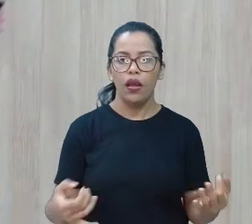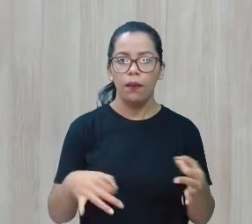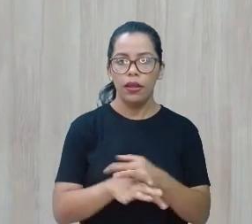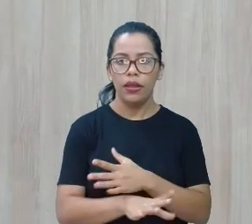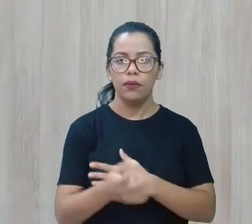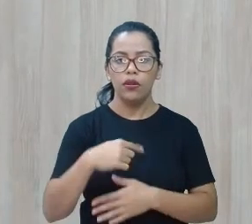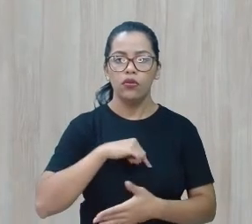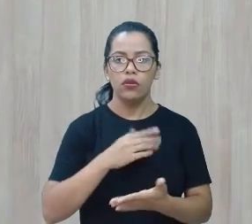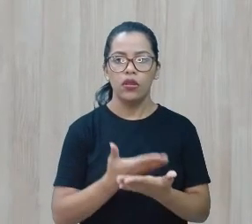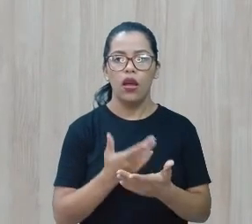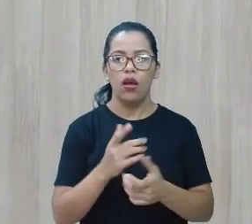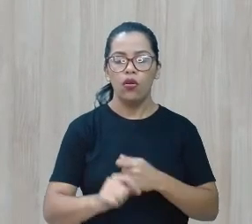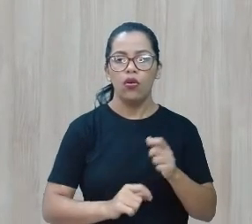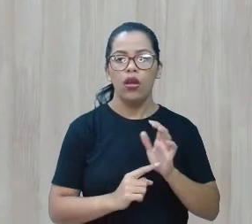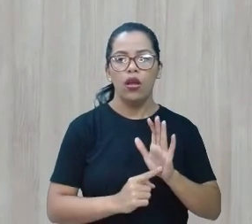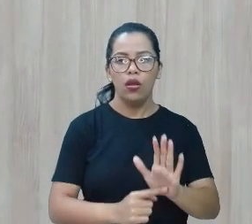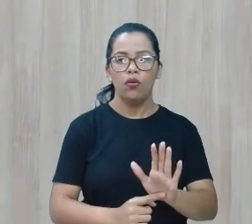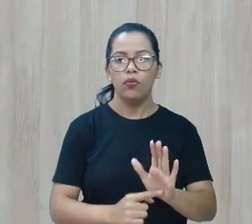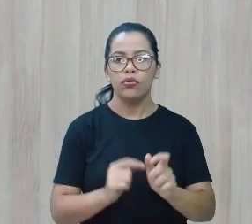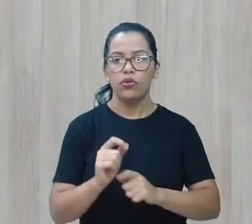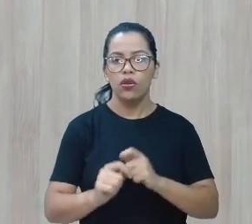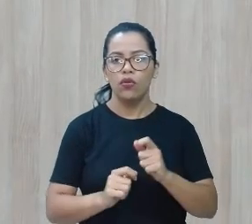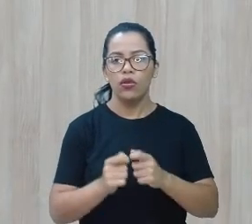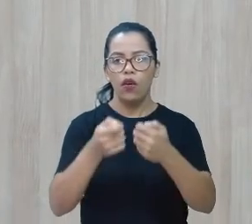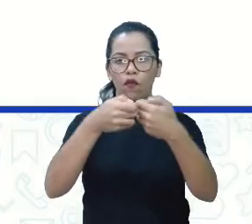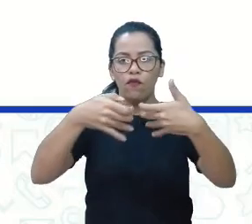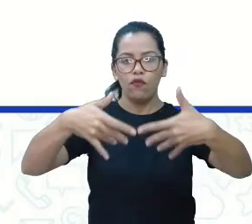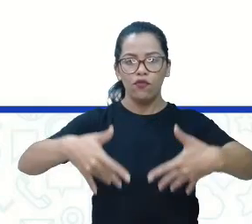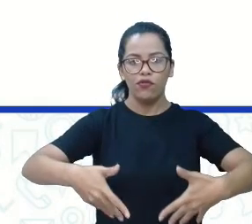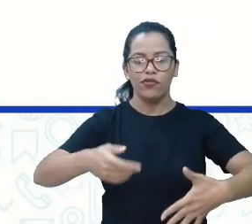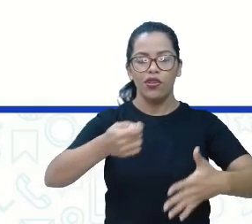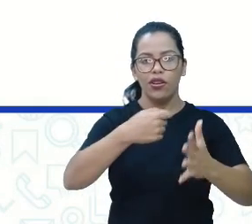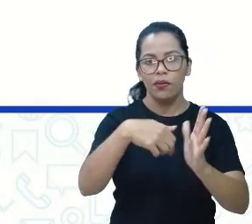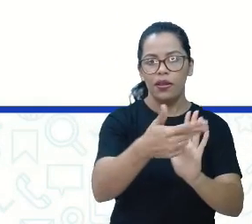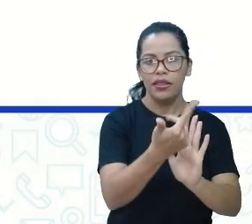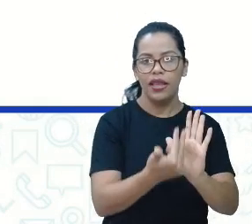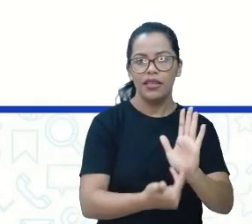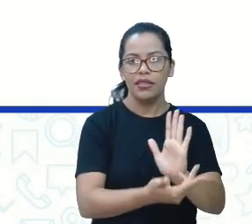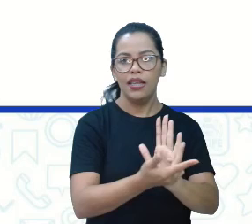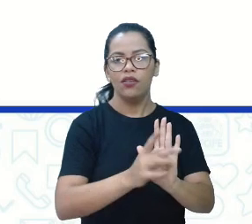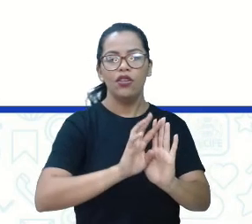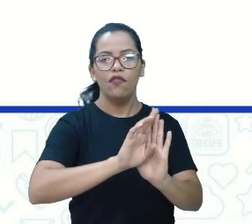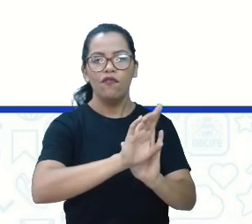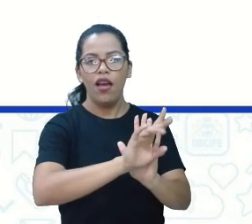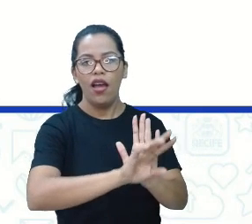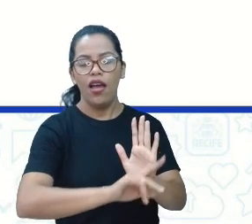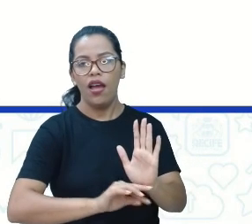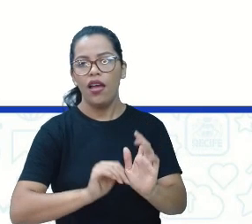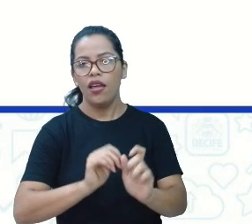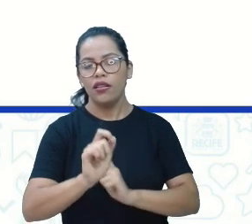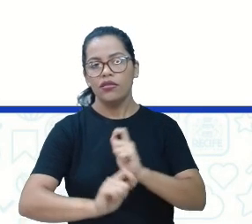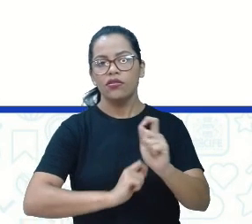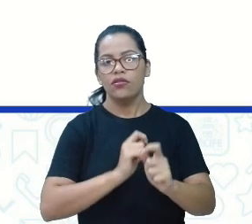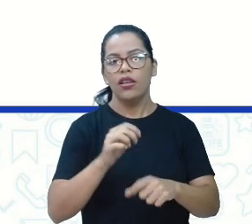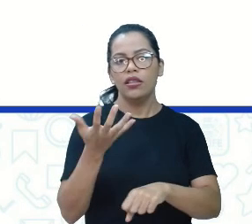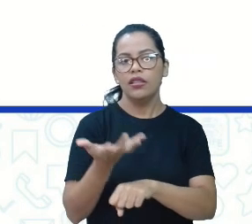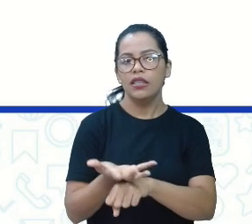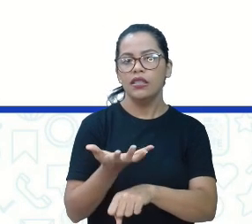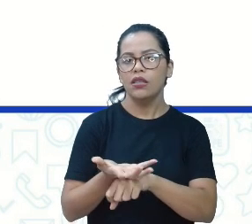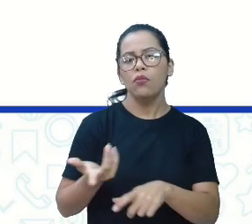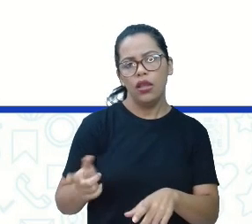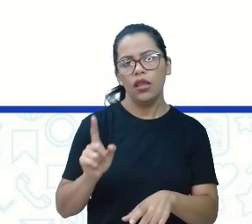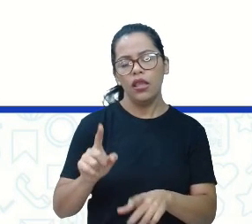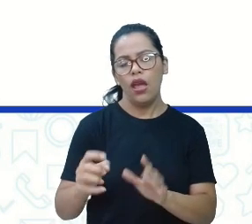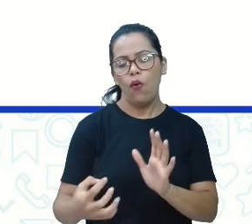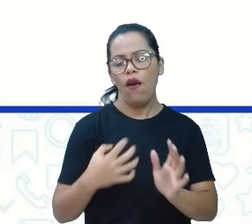aqui a nossa aula, eu trouxe um fluxograma aqui desenhado em várias disciplinas ali em cima, que é um mecanismo de estudo que você pode utilizar